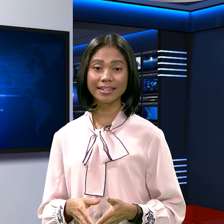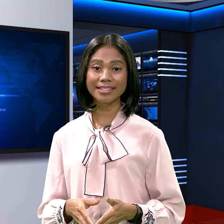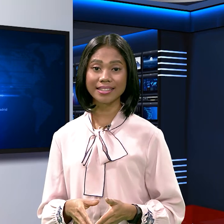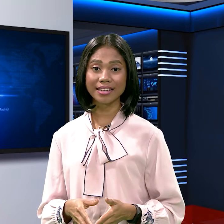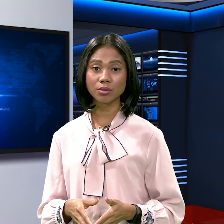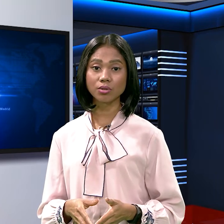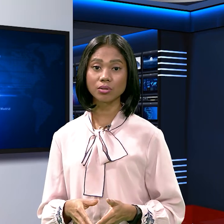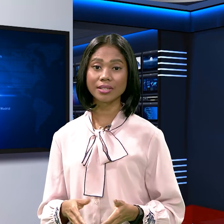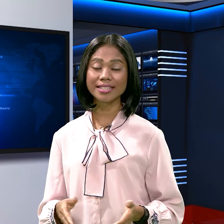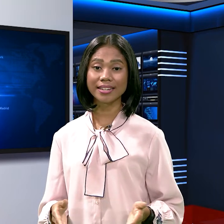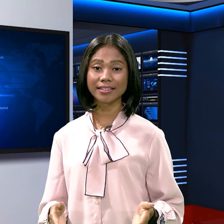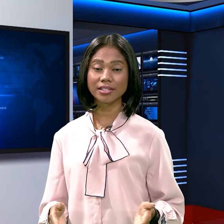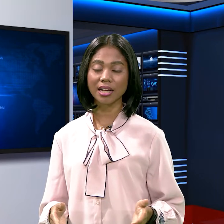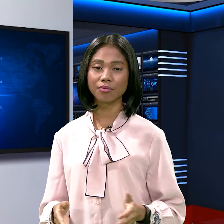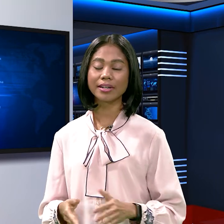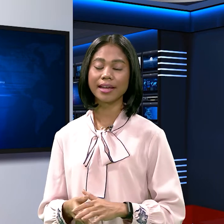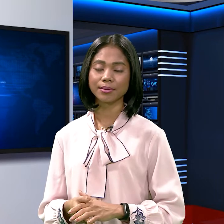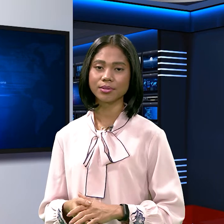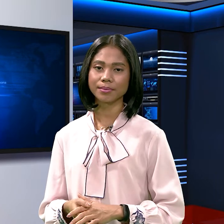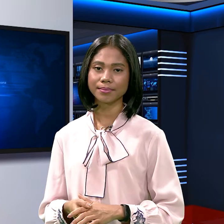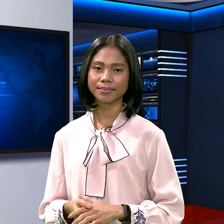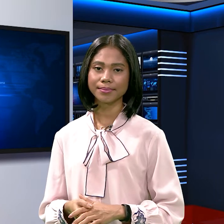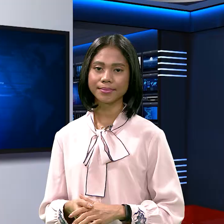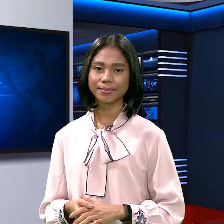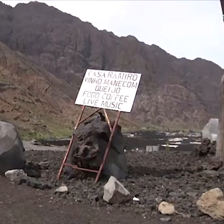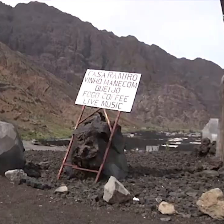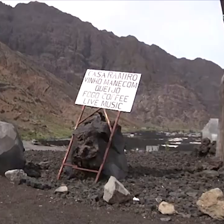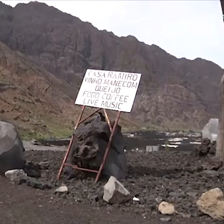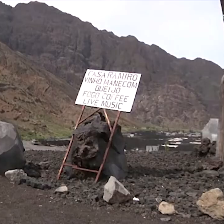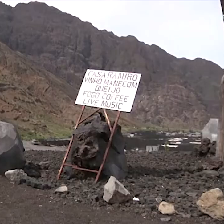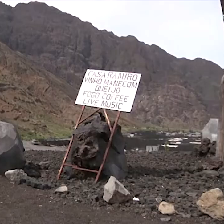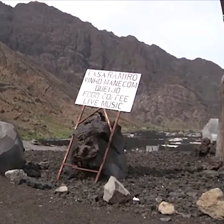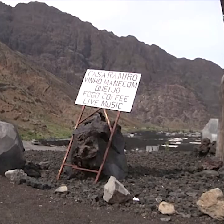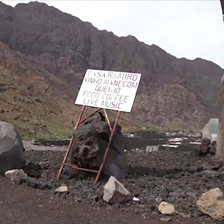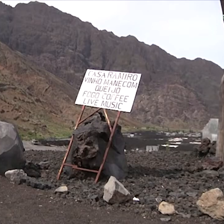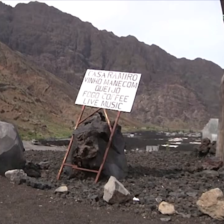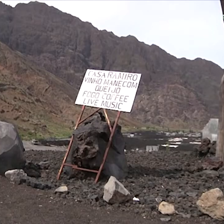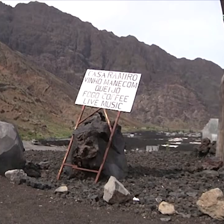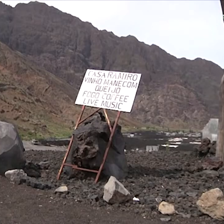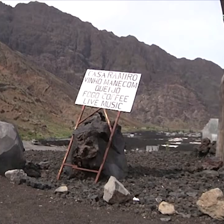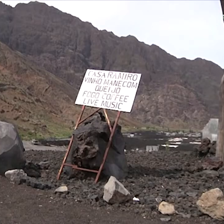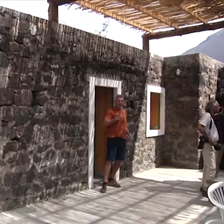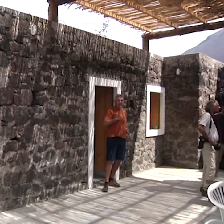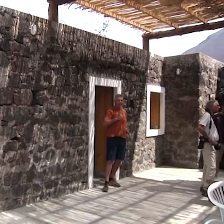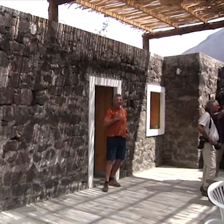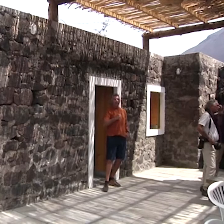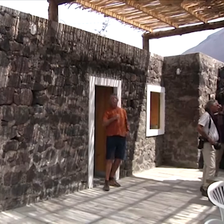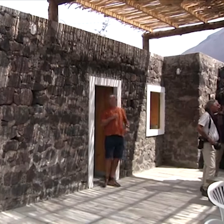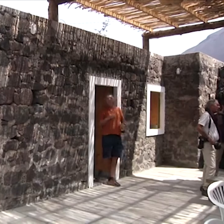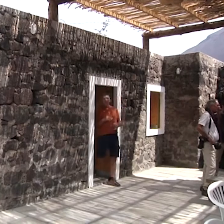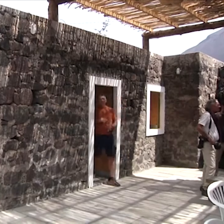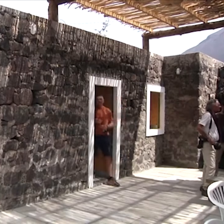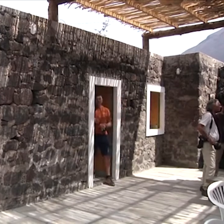teve veloso na centenas que os seus descendentes que cabo-verdianos a e o